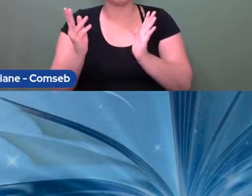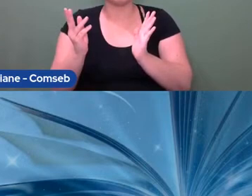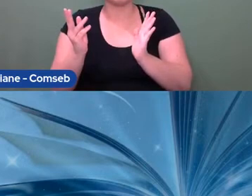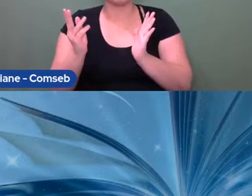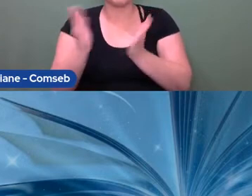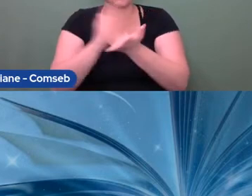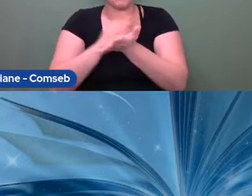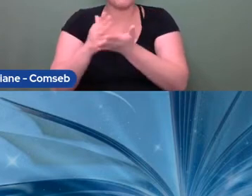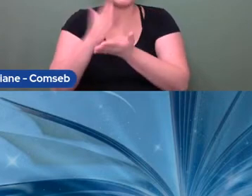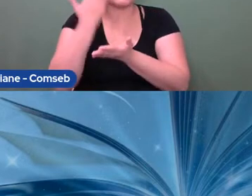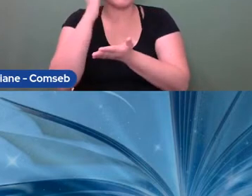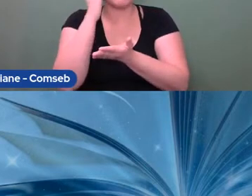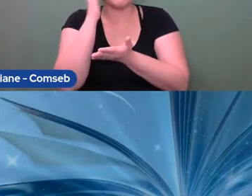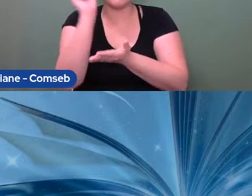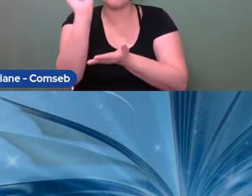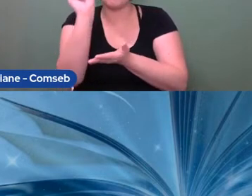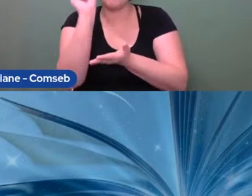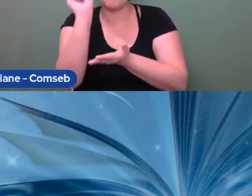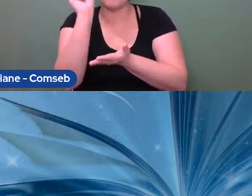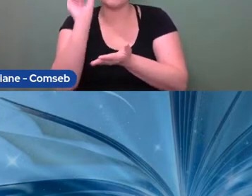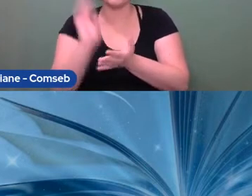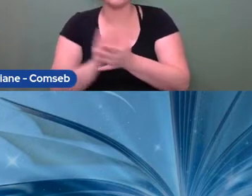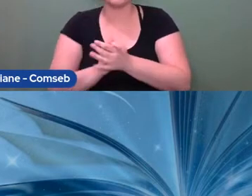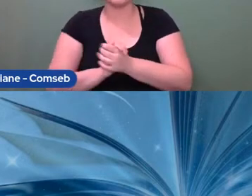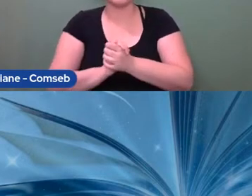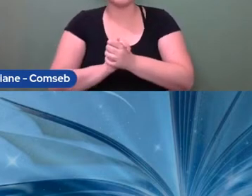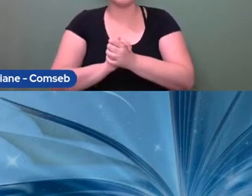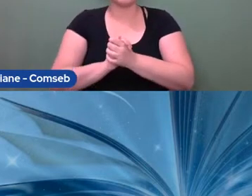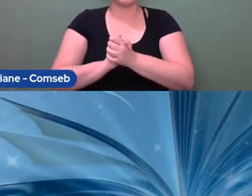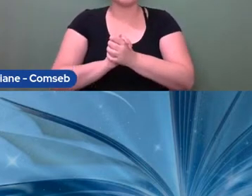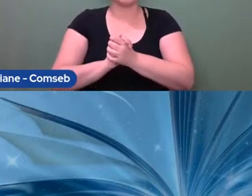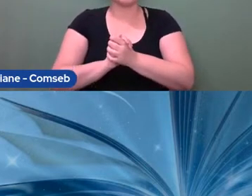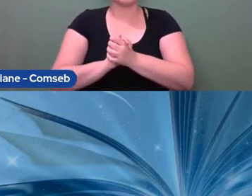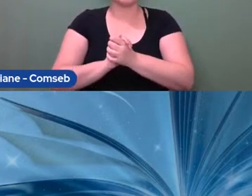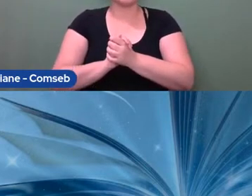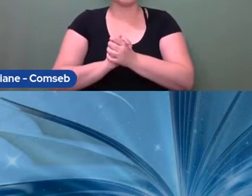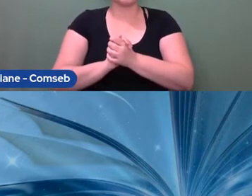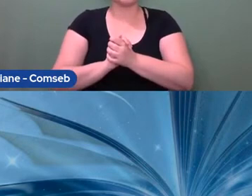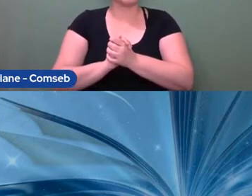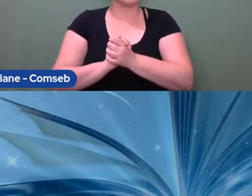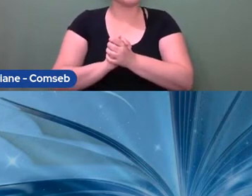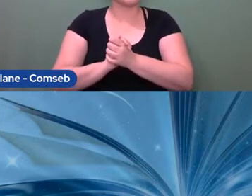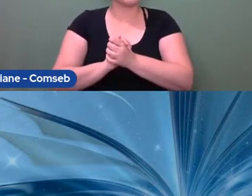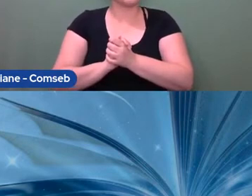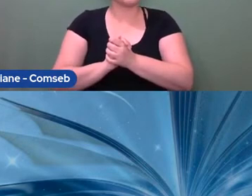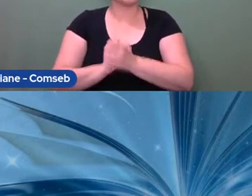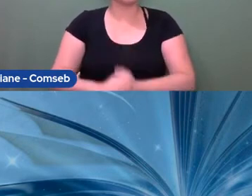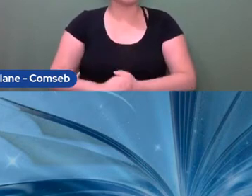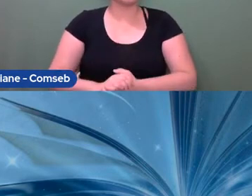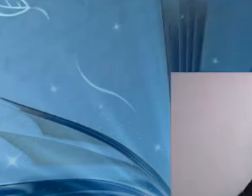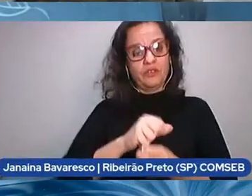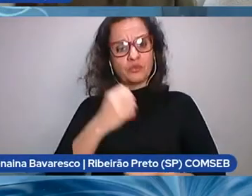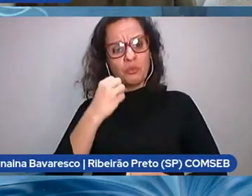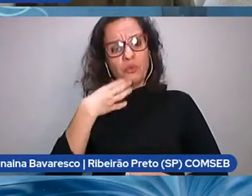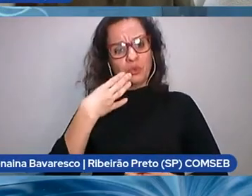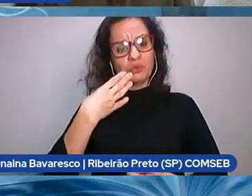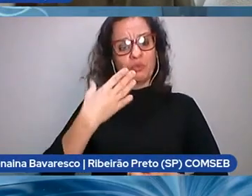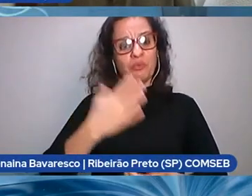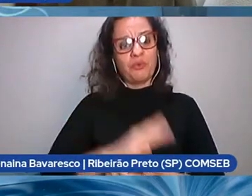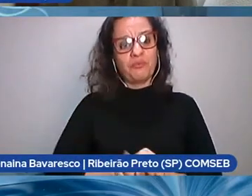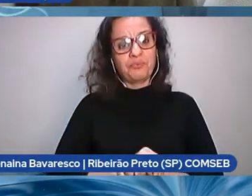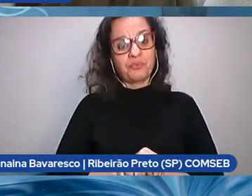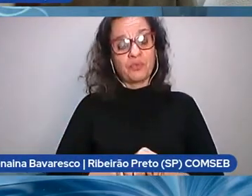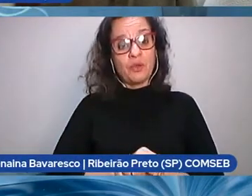coisinha. Então, vamos nos contentar com isso. É o princípio inteligente do universo. Muito bom. É, para